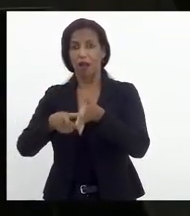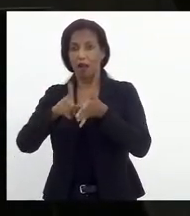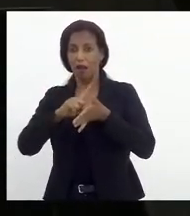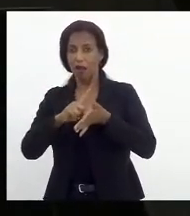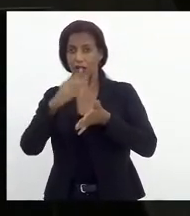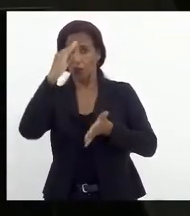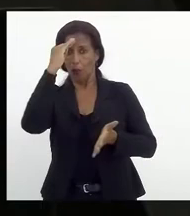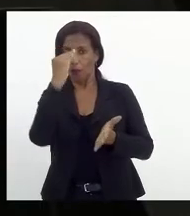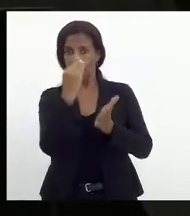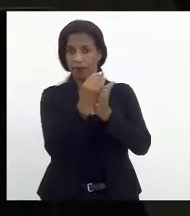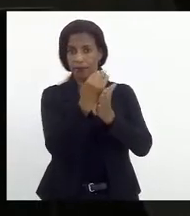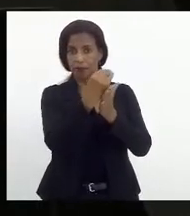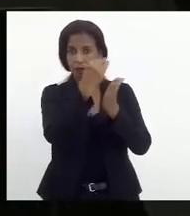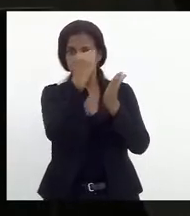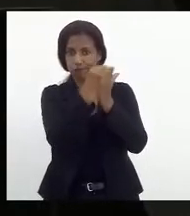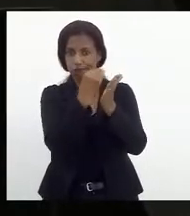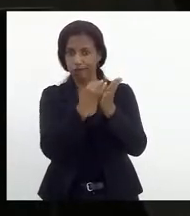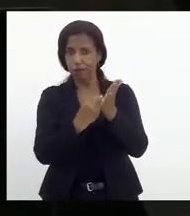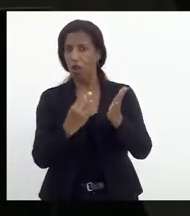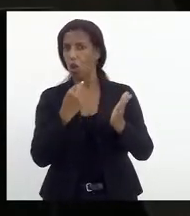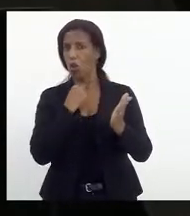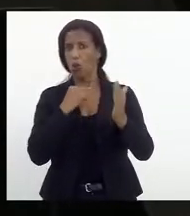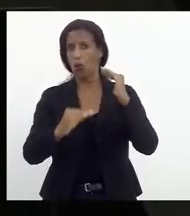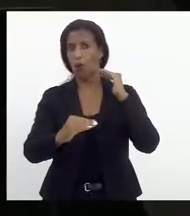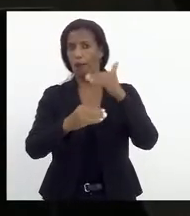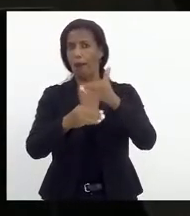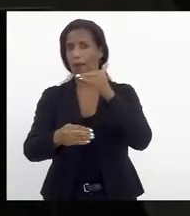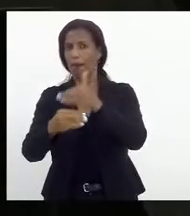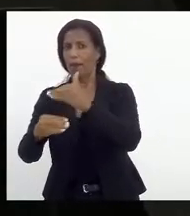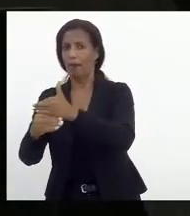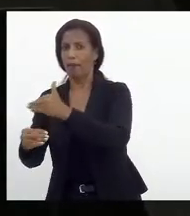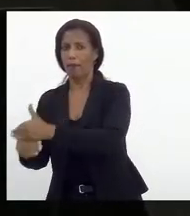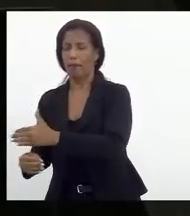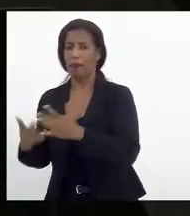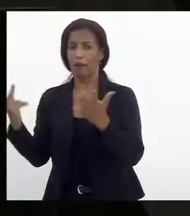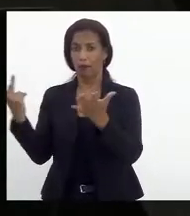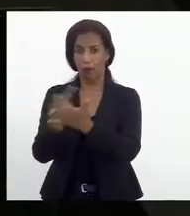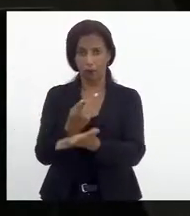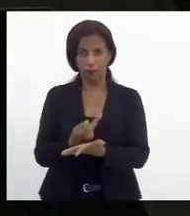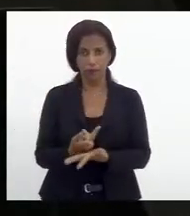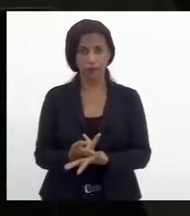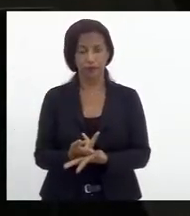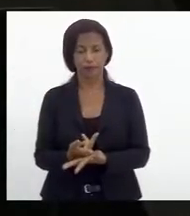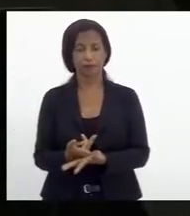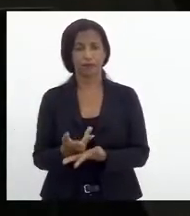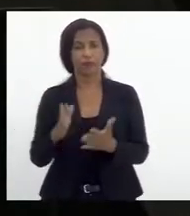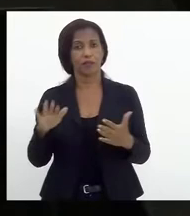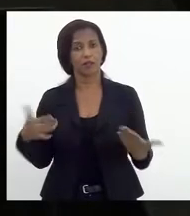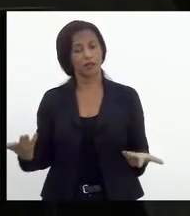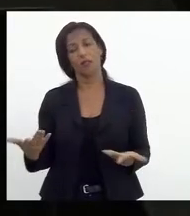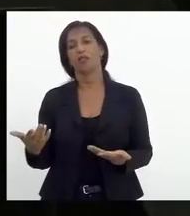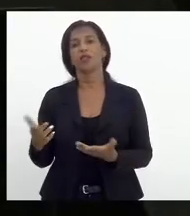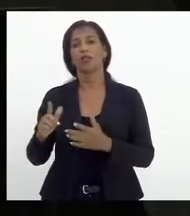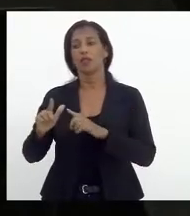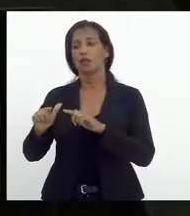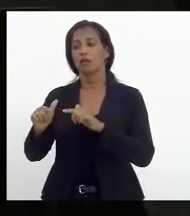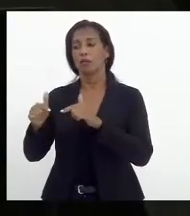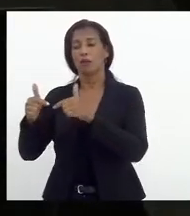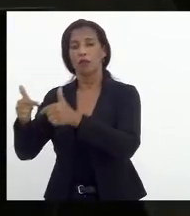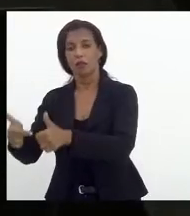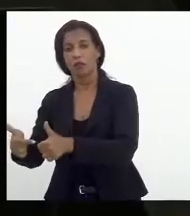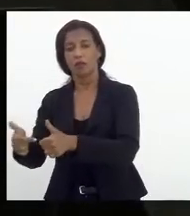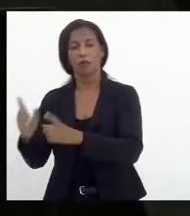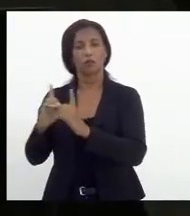aqueles protocolos e não sair fechando, como andou acontecendo por aí. Então, assim, seja em função